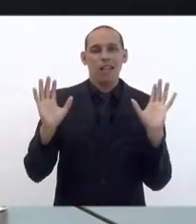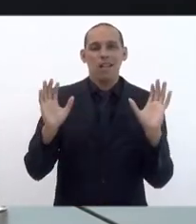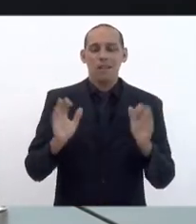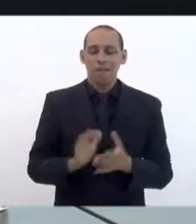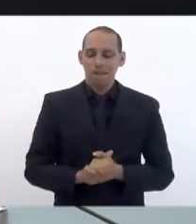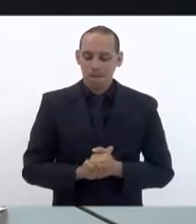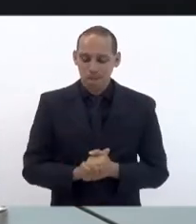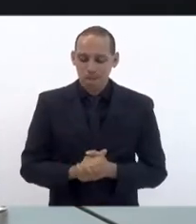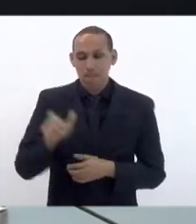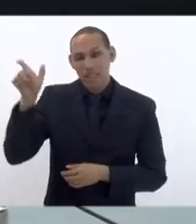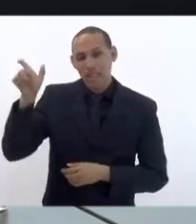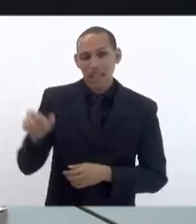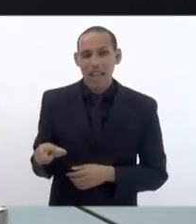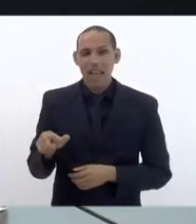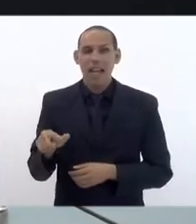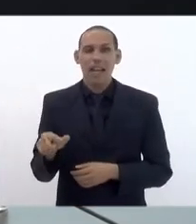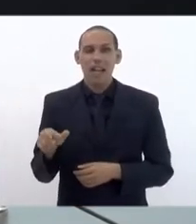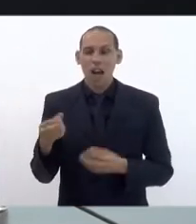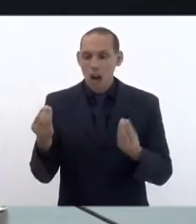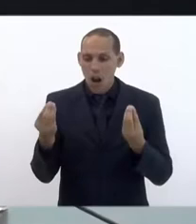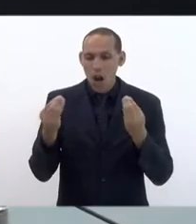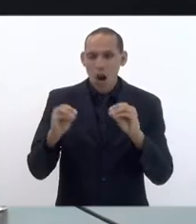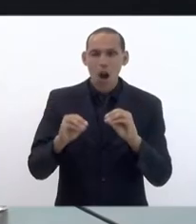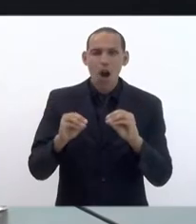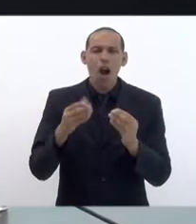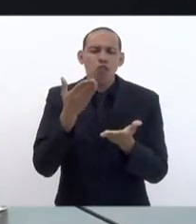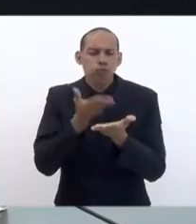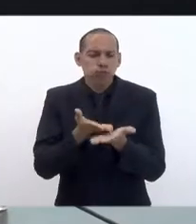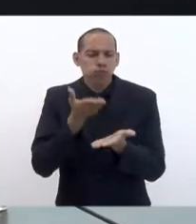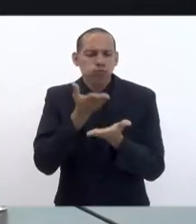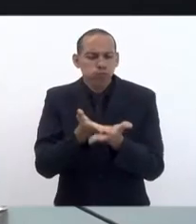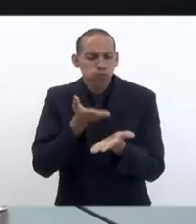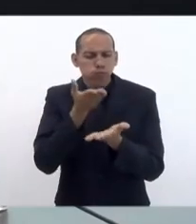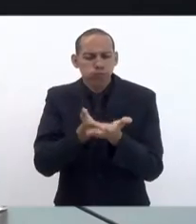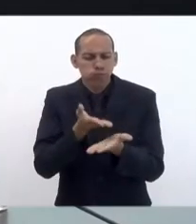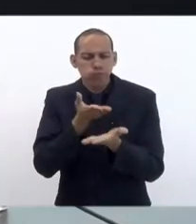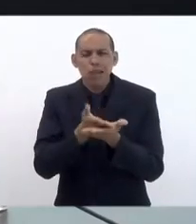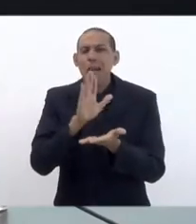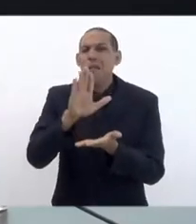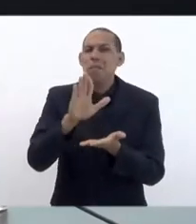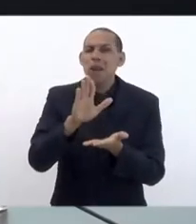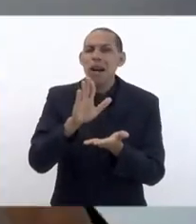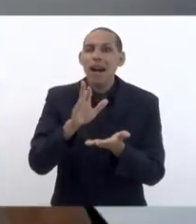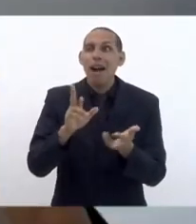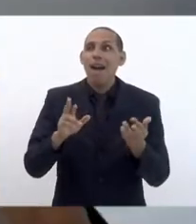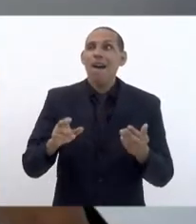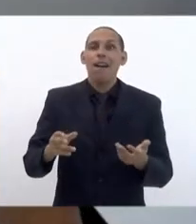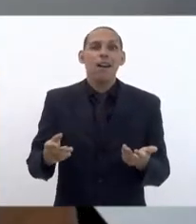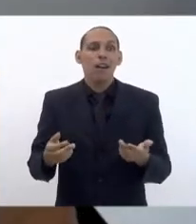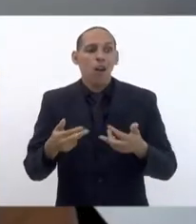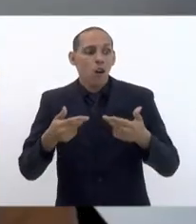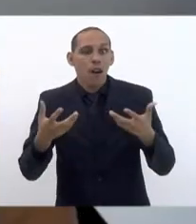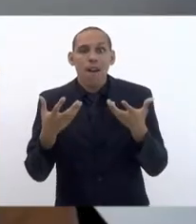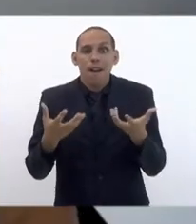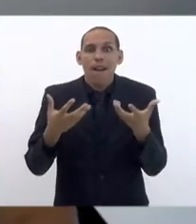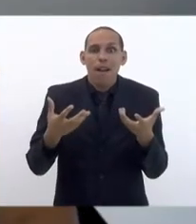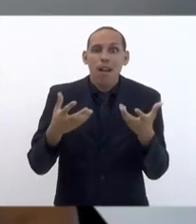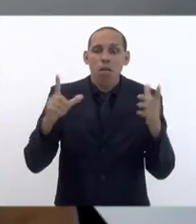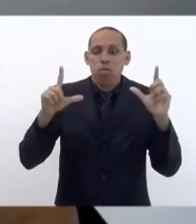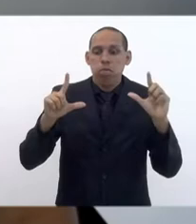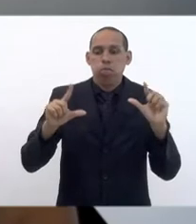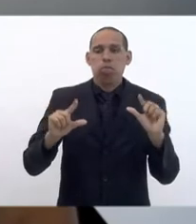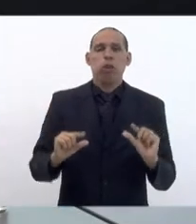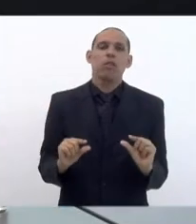ele bota a potencialidade de estudar que mata a expectativa do projeto. Eu queria lembrar